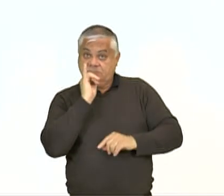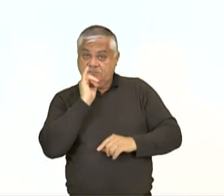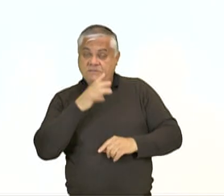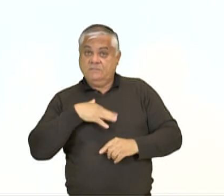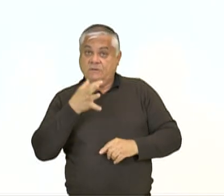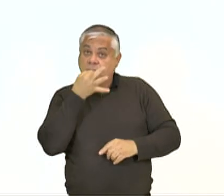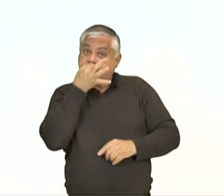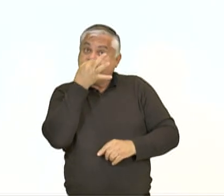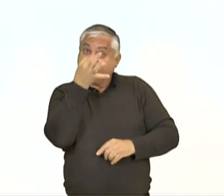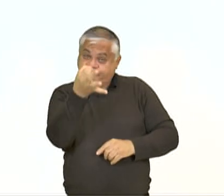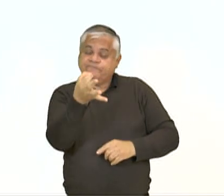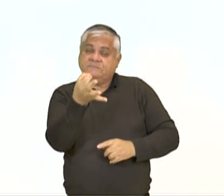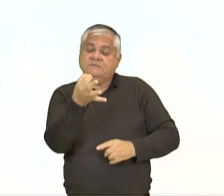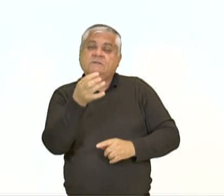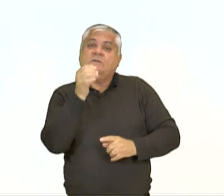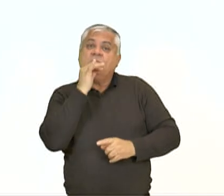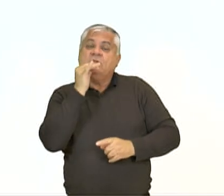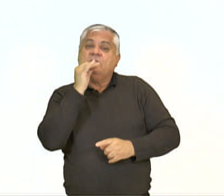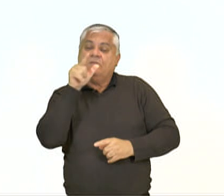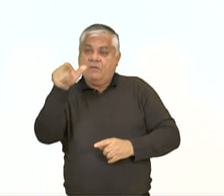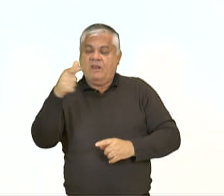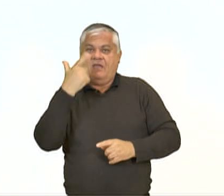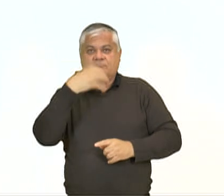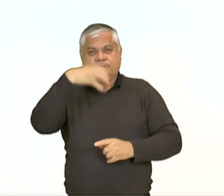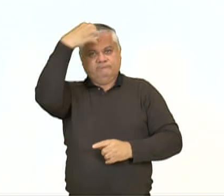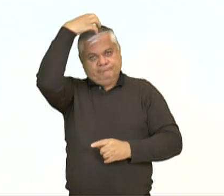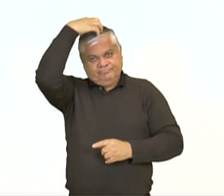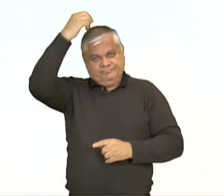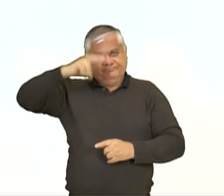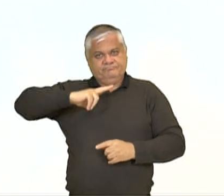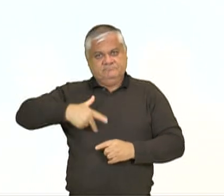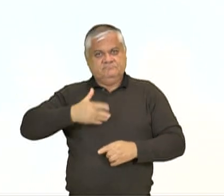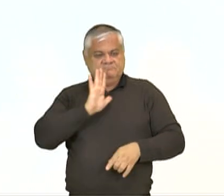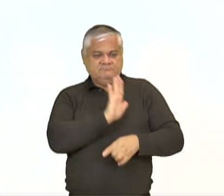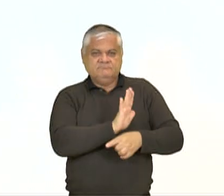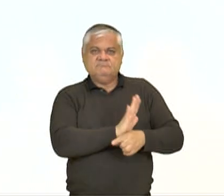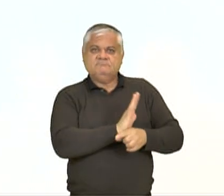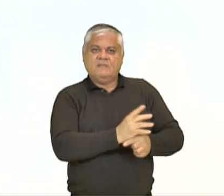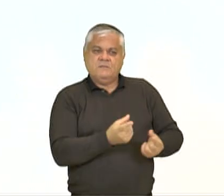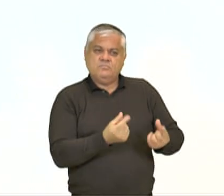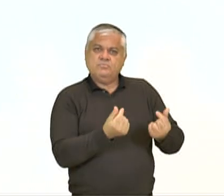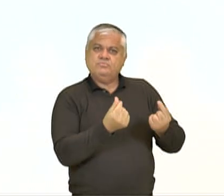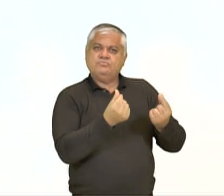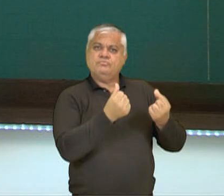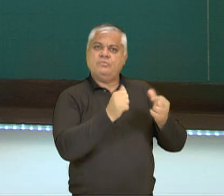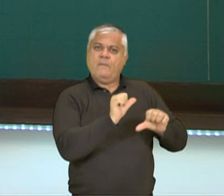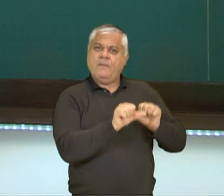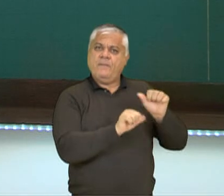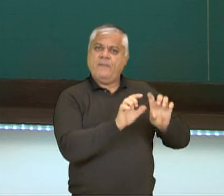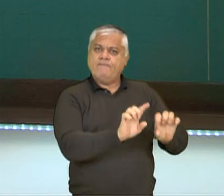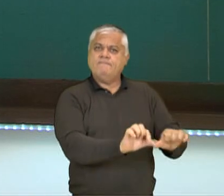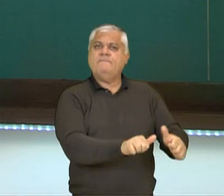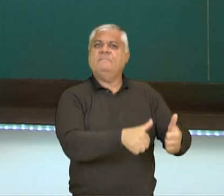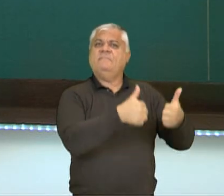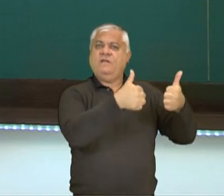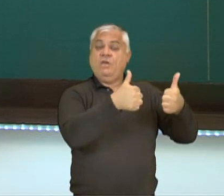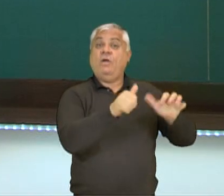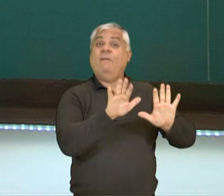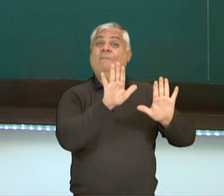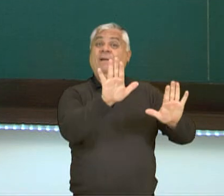sugestão de resposta, né, a corte ela vai trazer várias melhorias econômicas, mas ao mesmo tempo ela vai